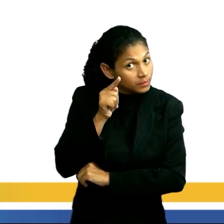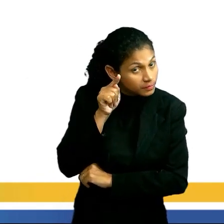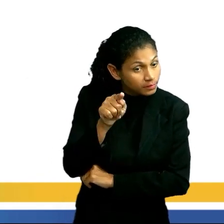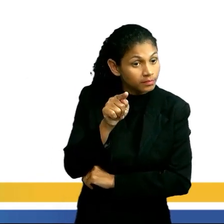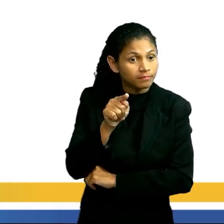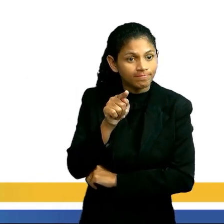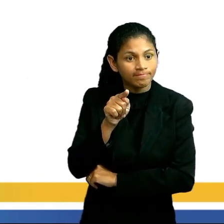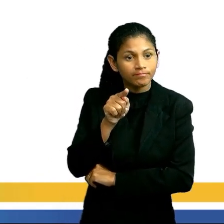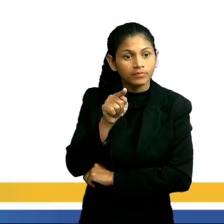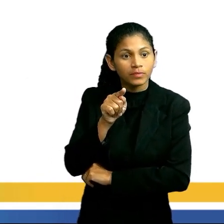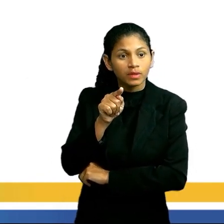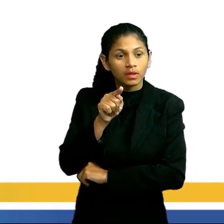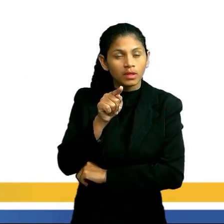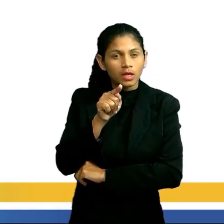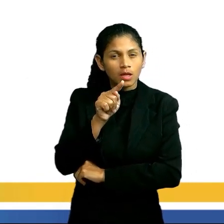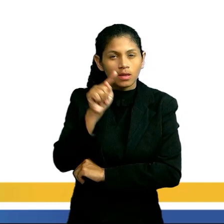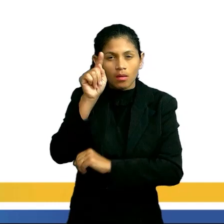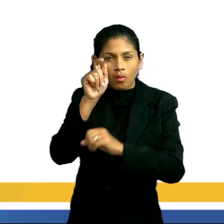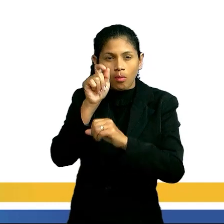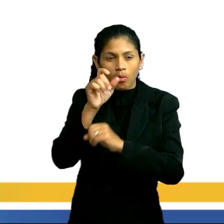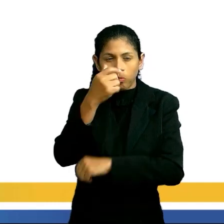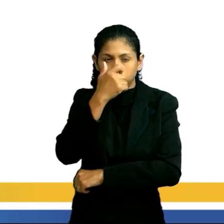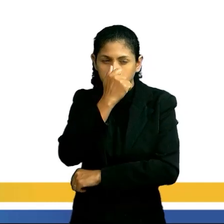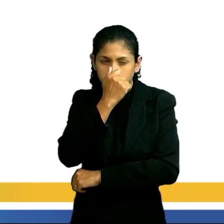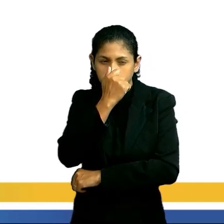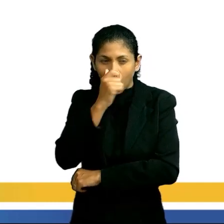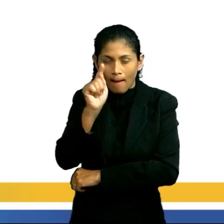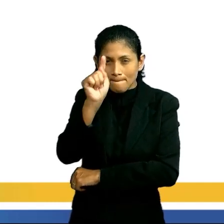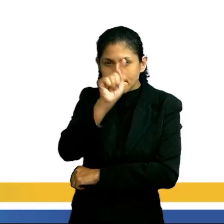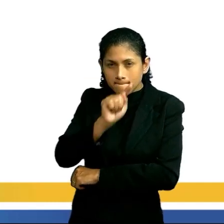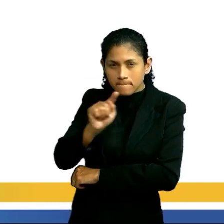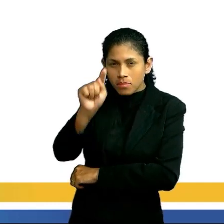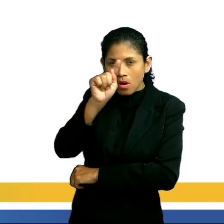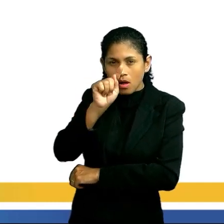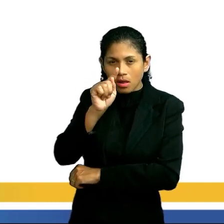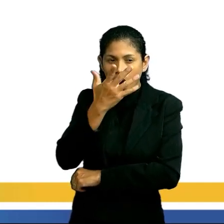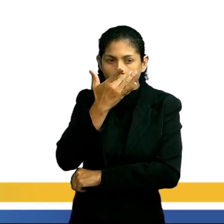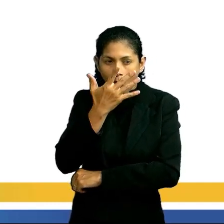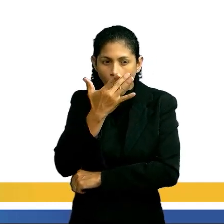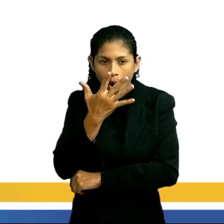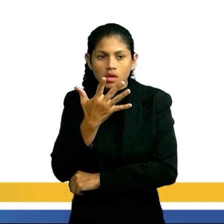indivíduo marcado, ele vai nos dar pistas.